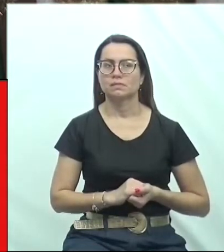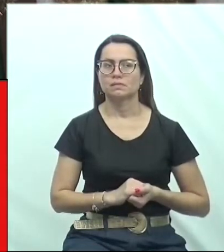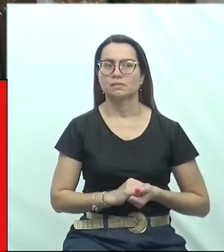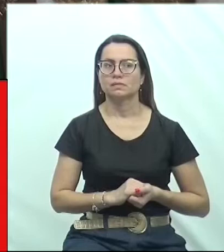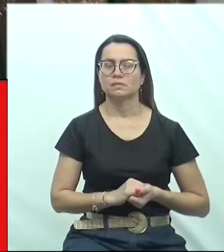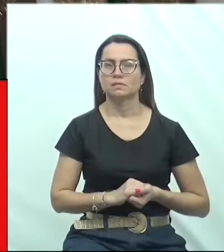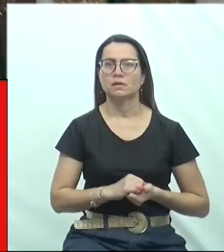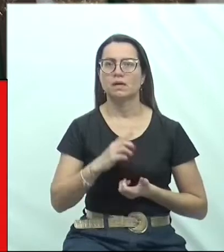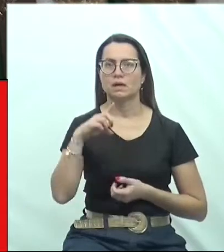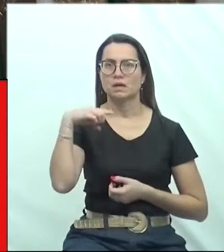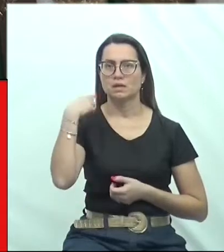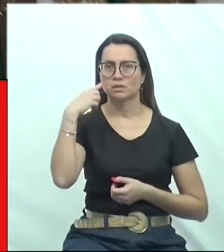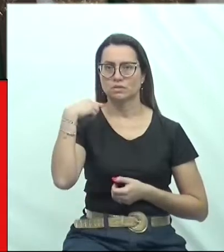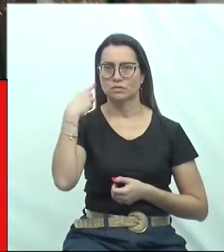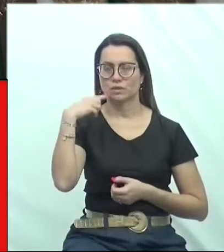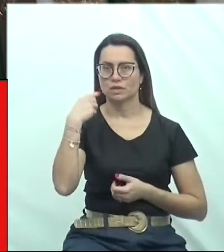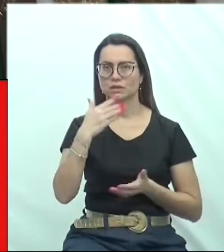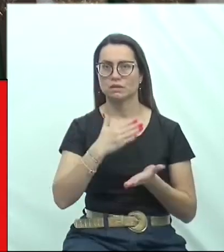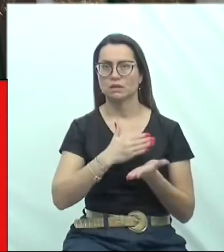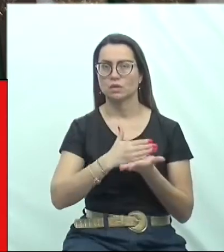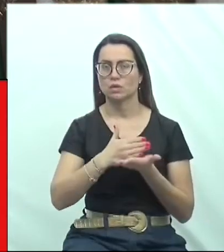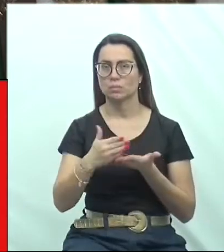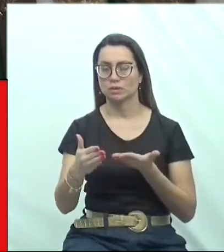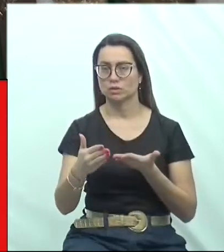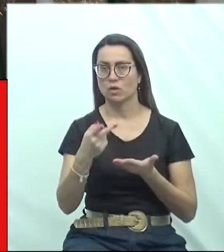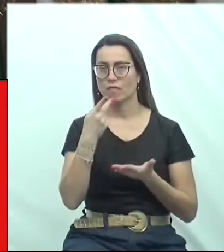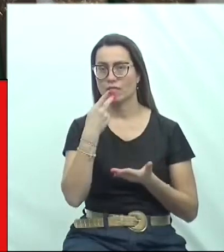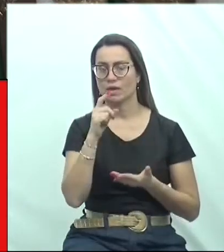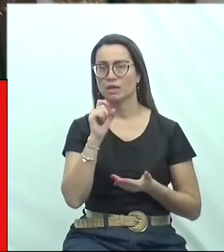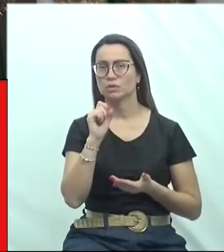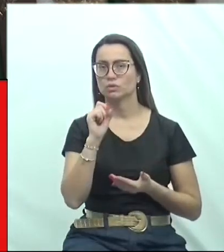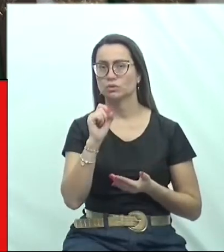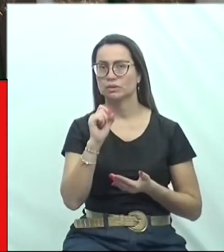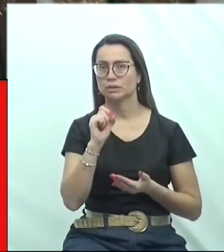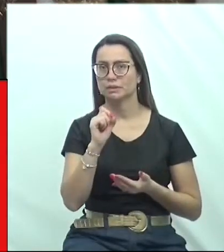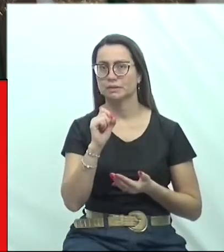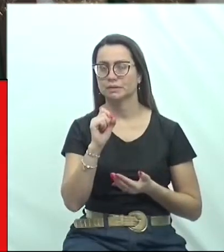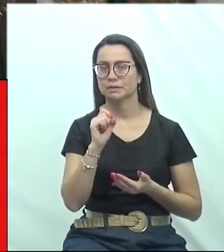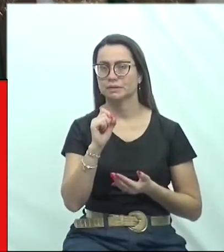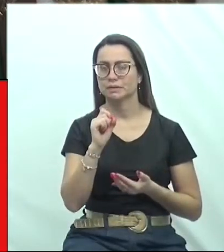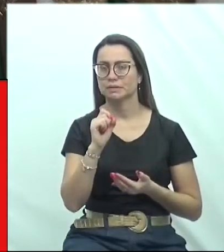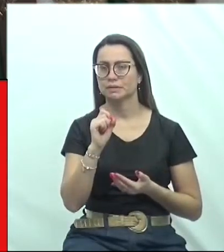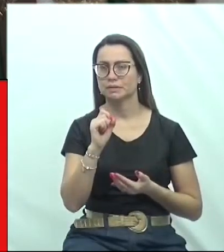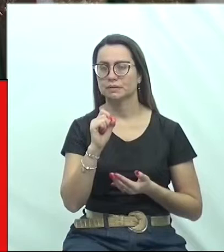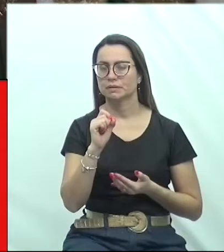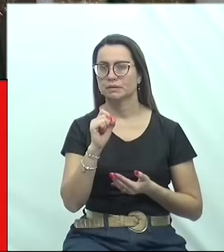ela começou dizendo que é uma vedação imposta pela CISAN.